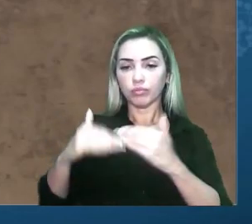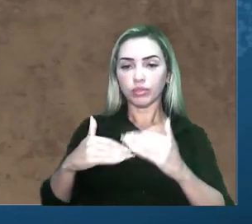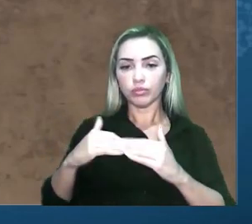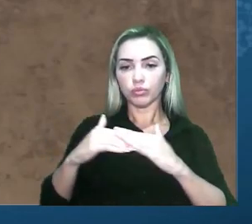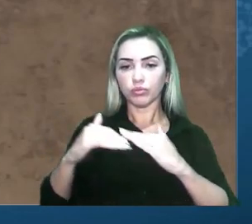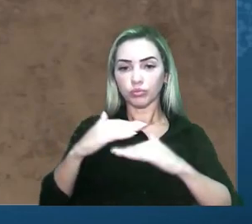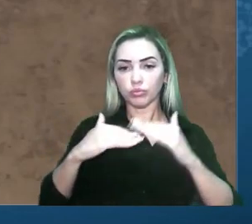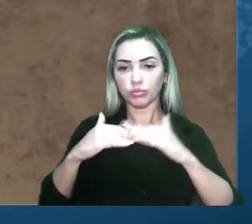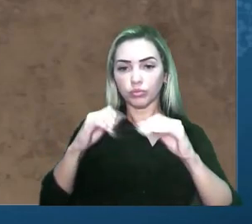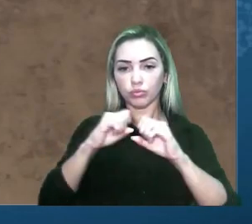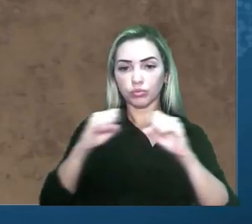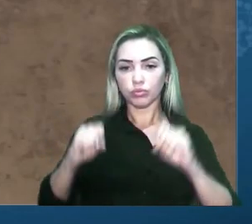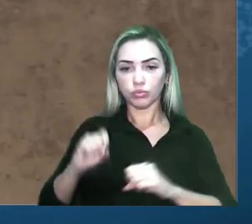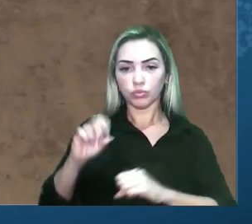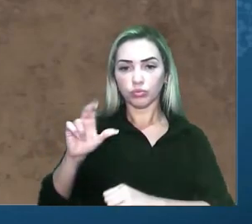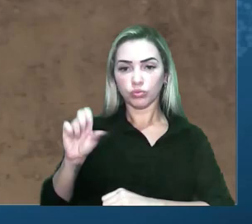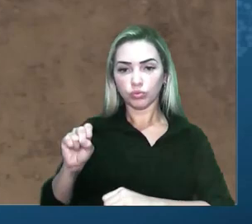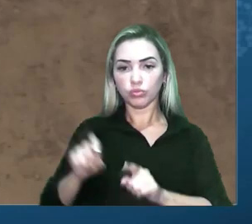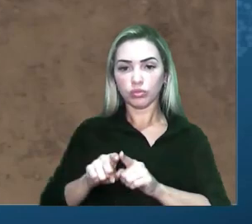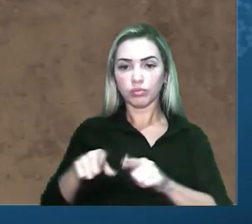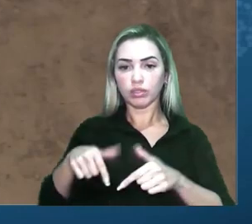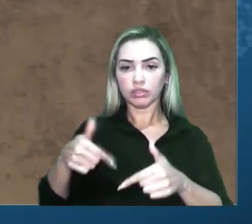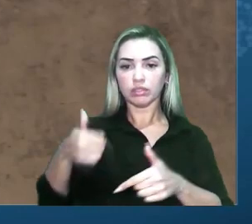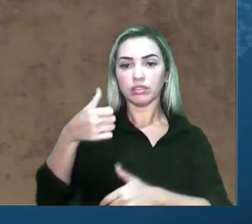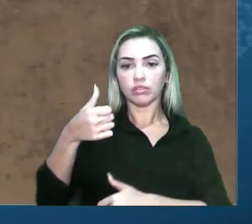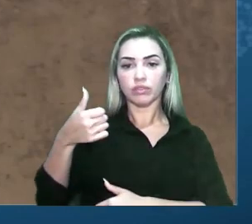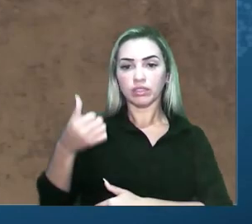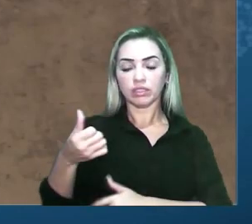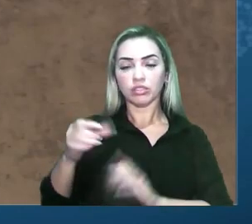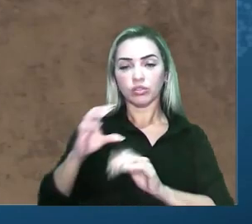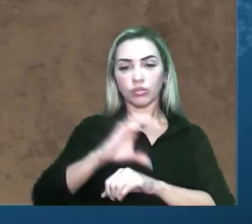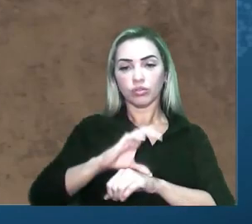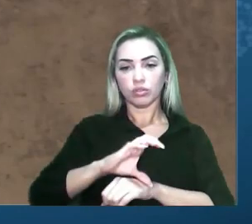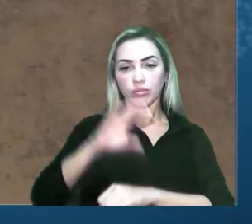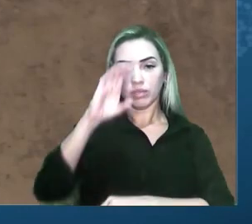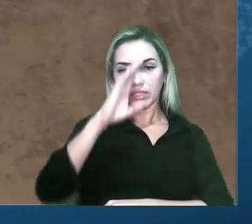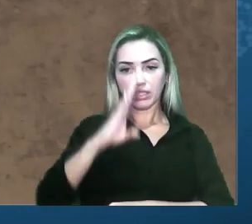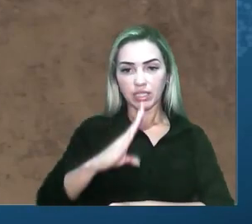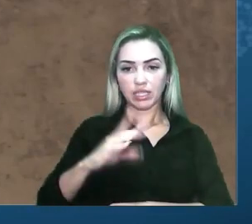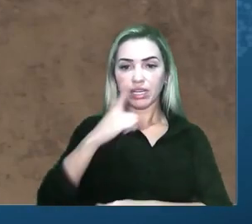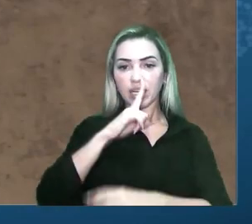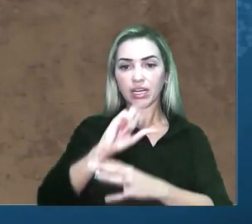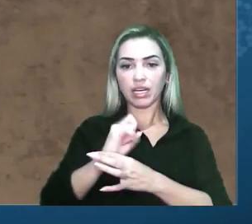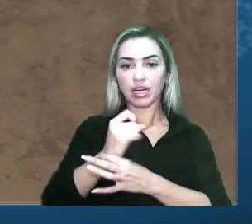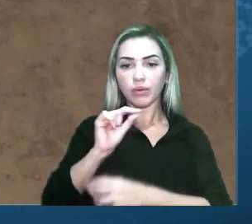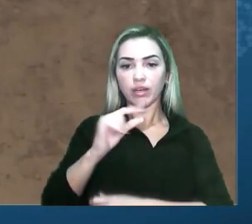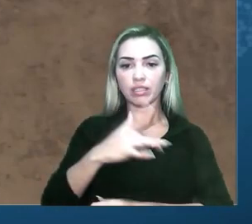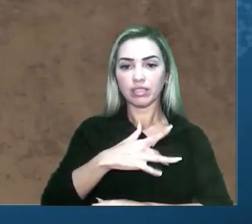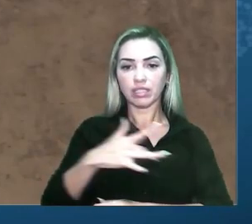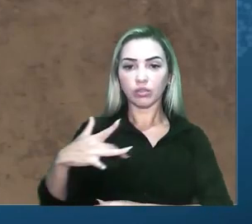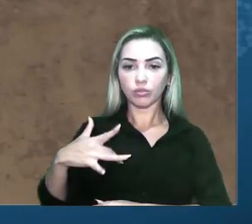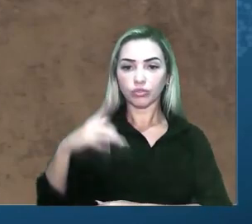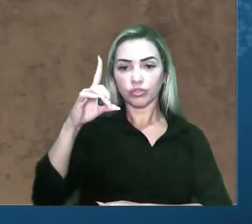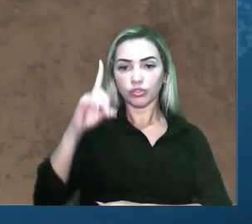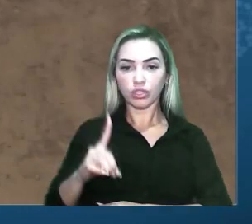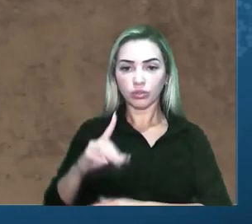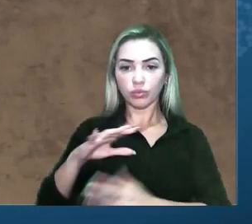Único de Saúde e do artigo 196 da Constituição Brasileira, que garante a saúde como direito